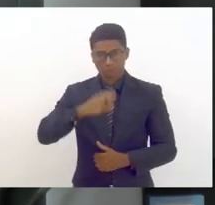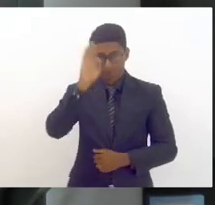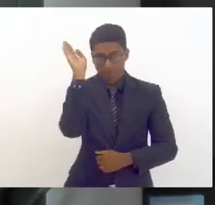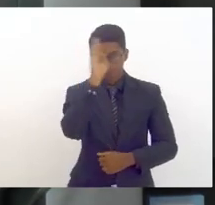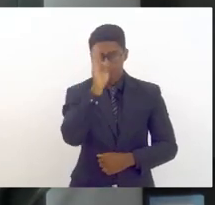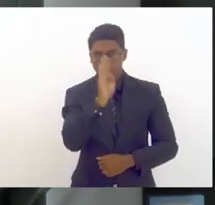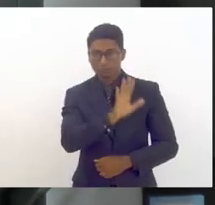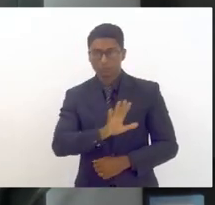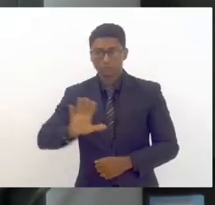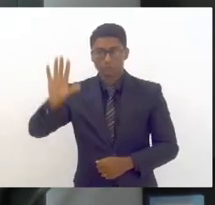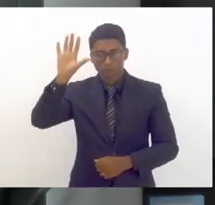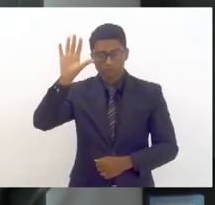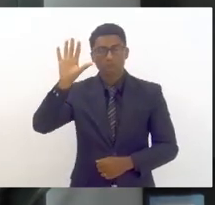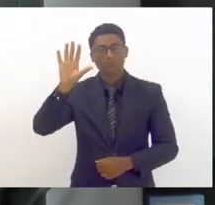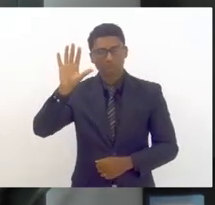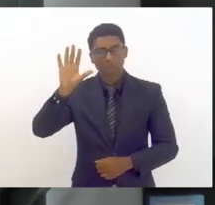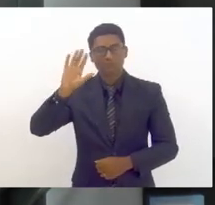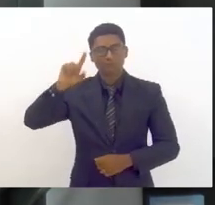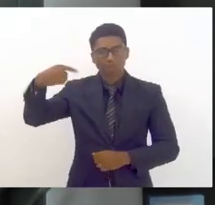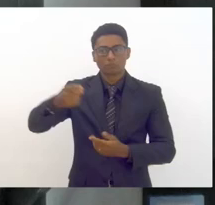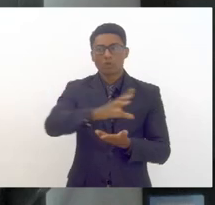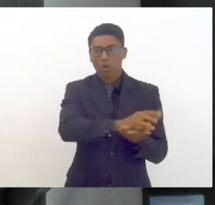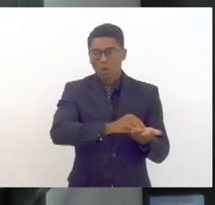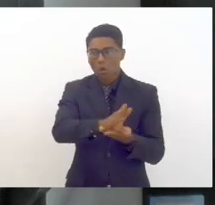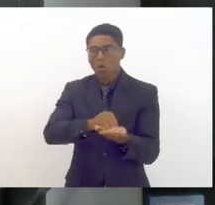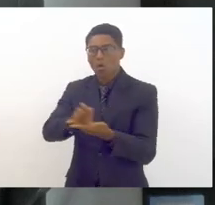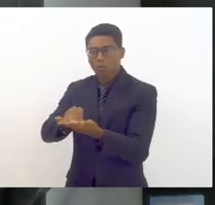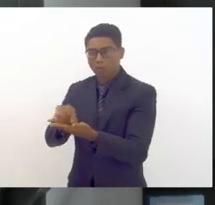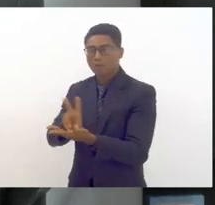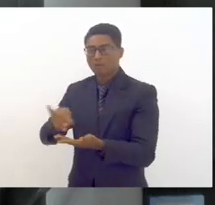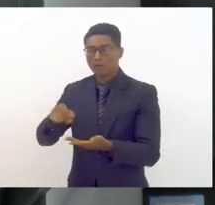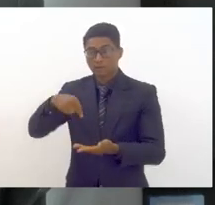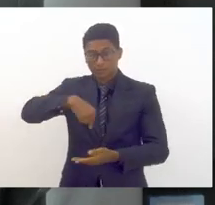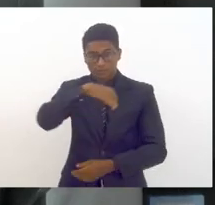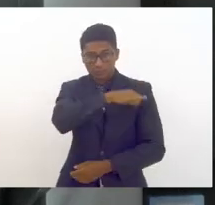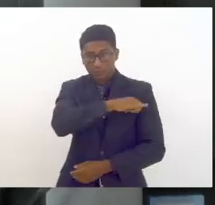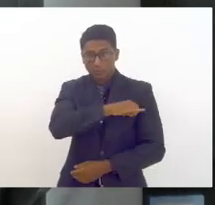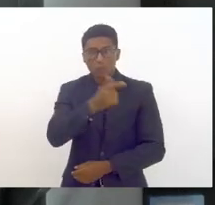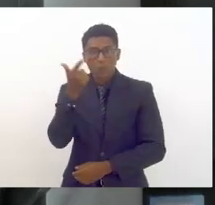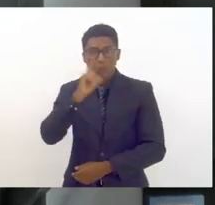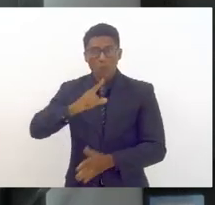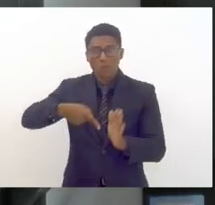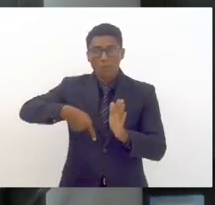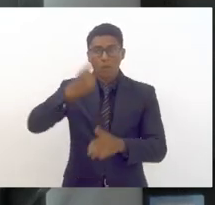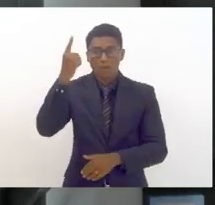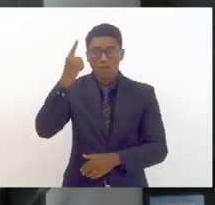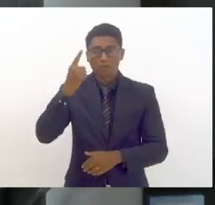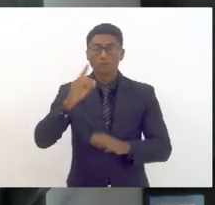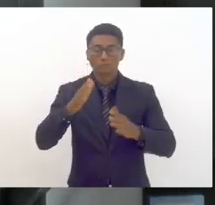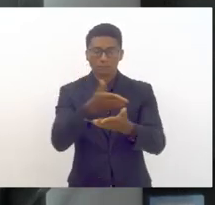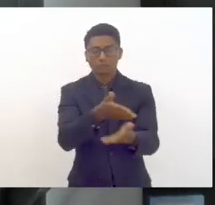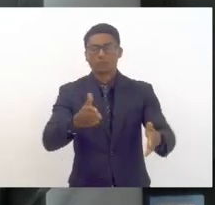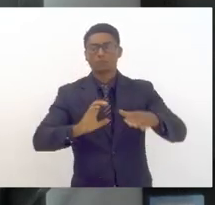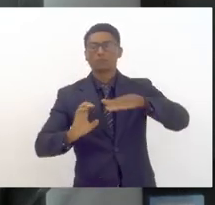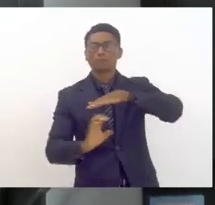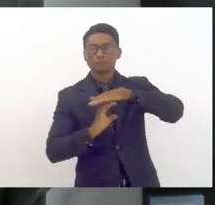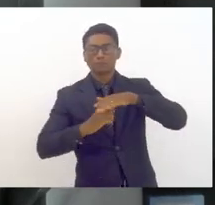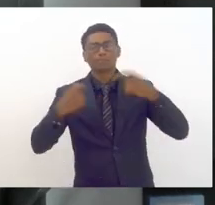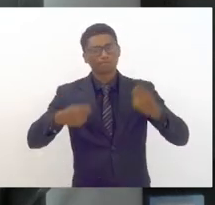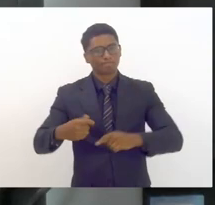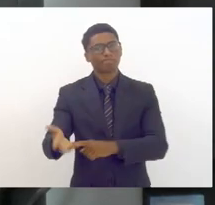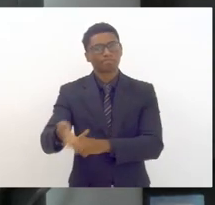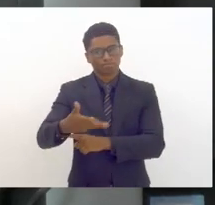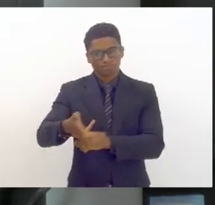Brasil. O Estado do Rio de Janeiro saiu na frente, mas as operadoras vão ter que correr, porque